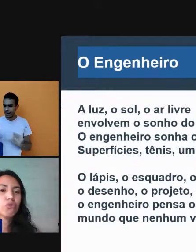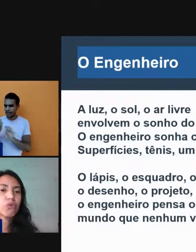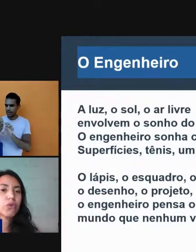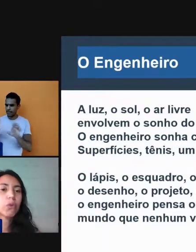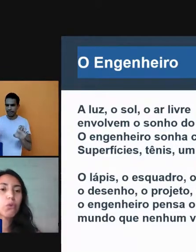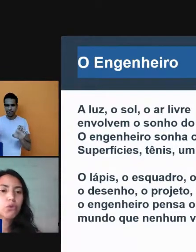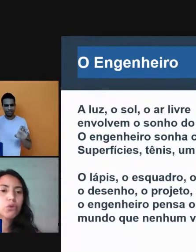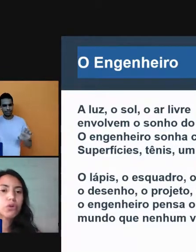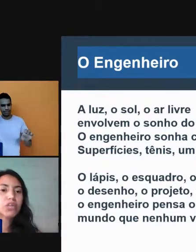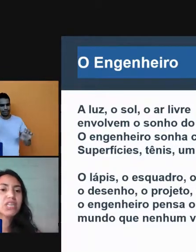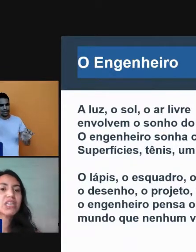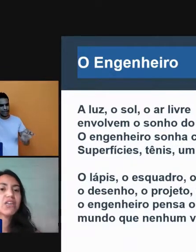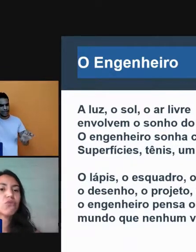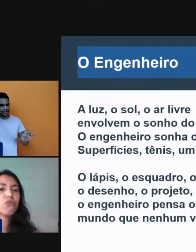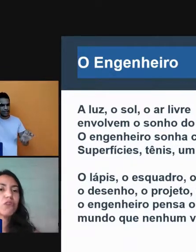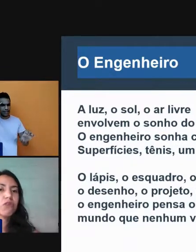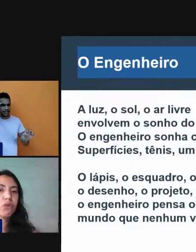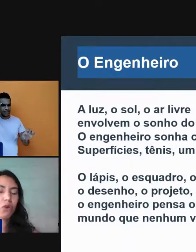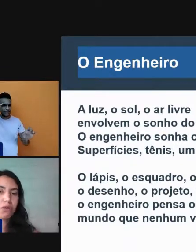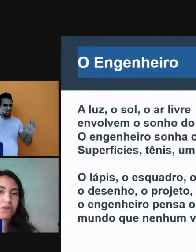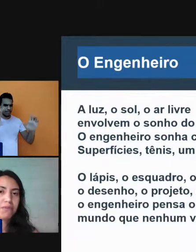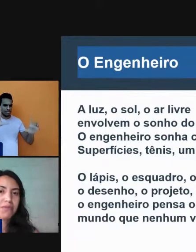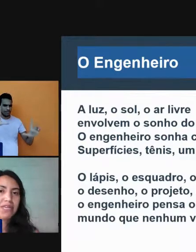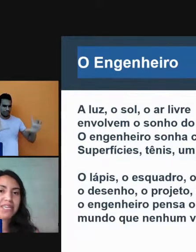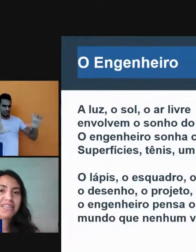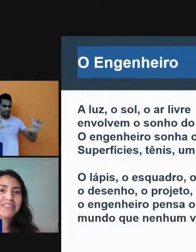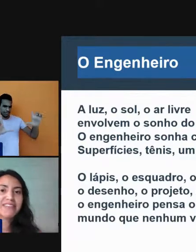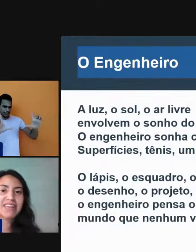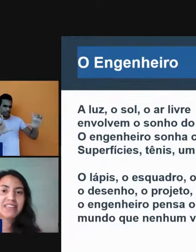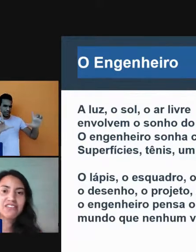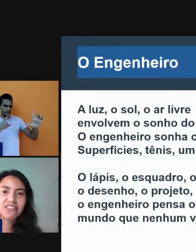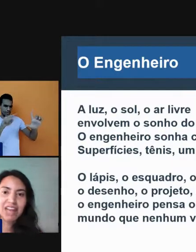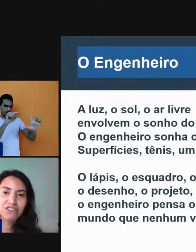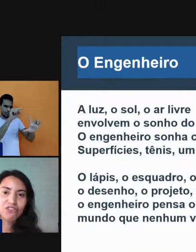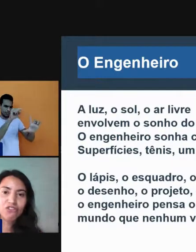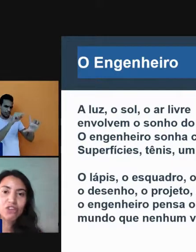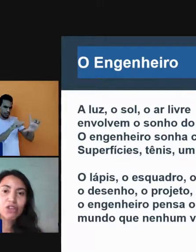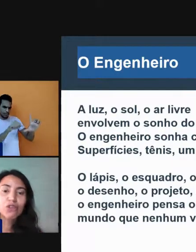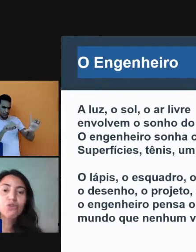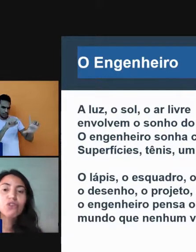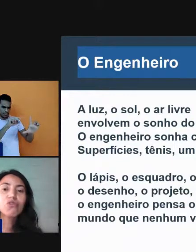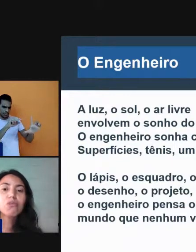justo, mundo que nenhum véu encobre. Em certas